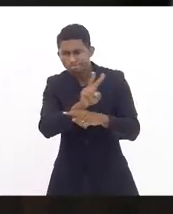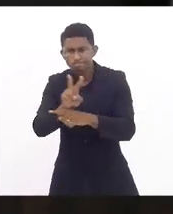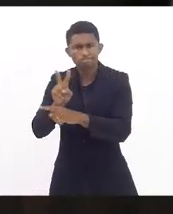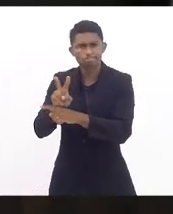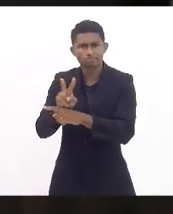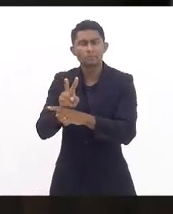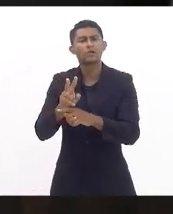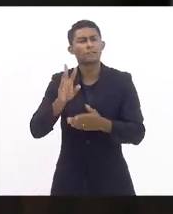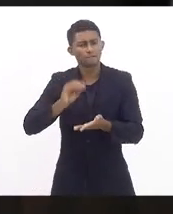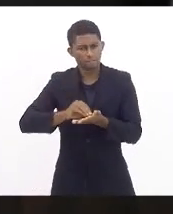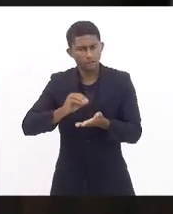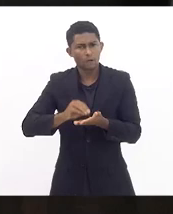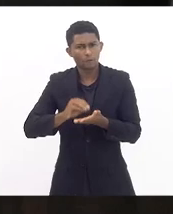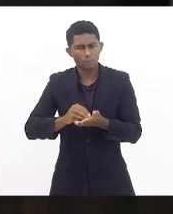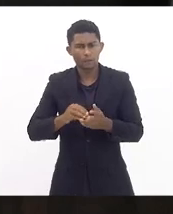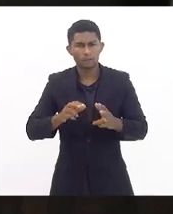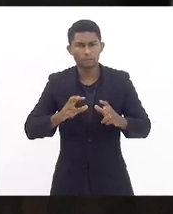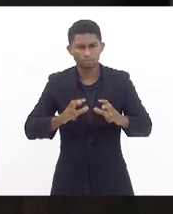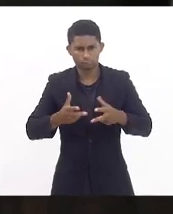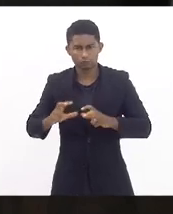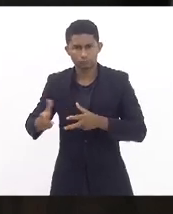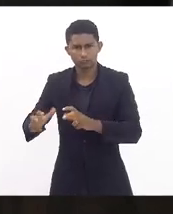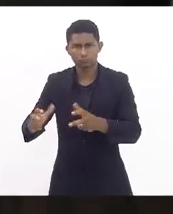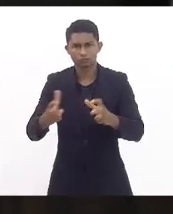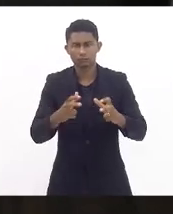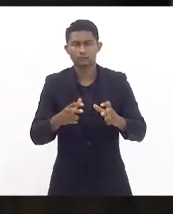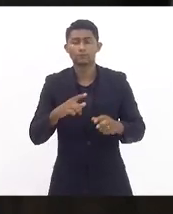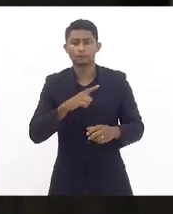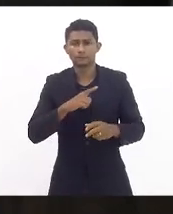Constituição e Justiça pela constitucionalidade com emenda.